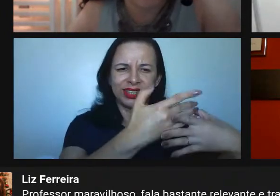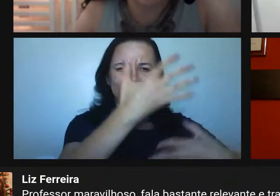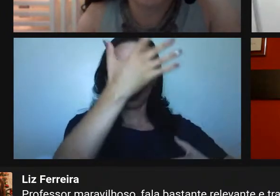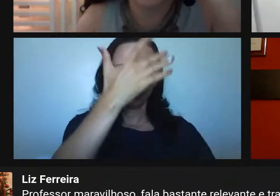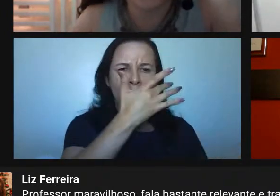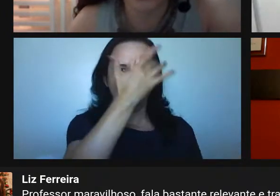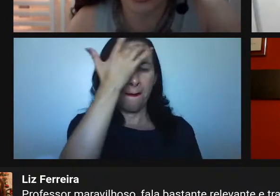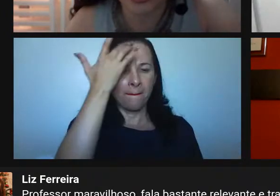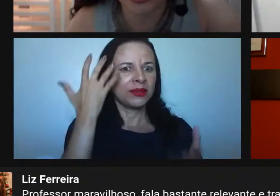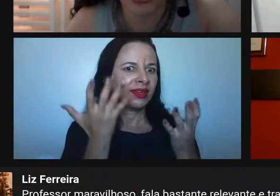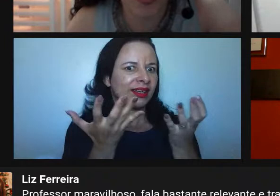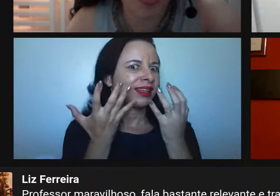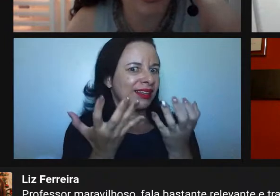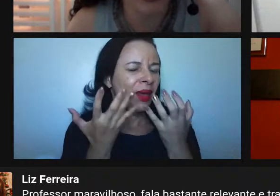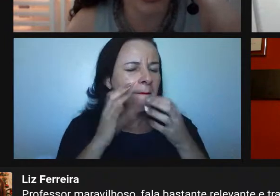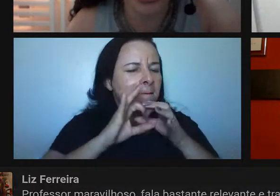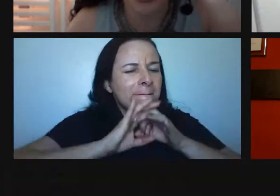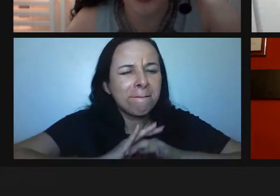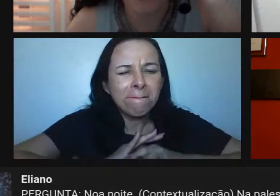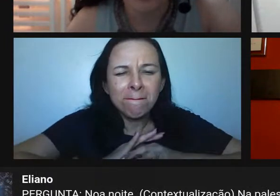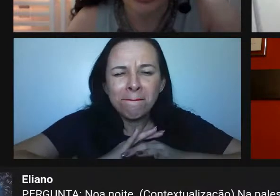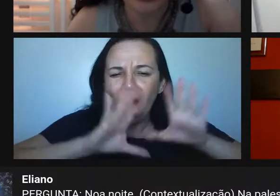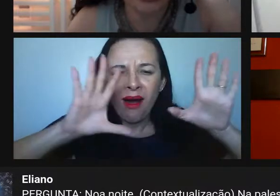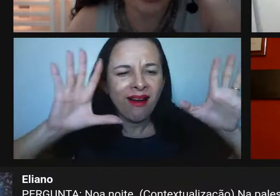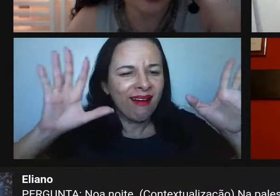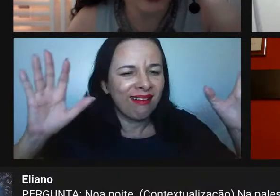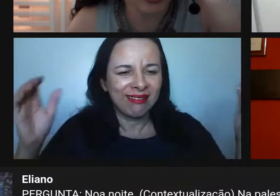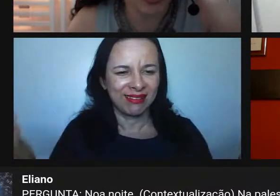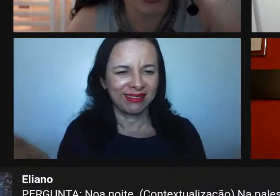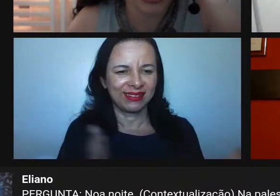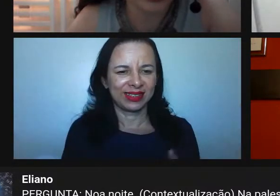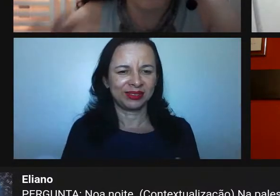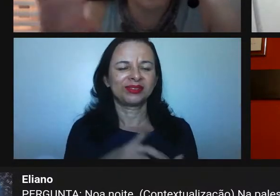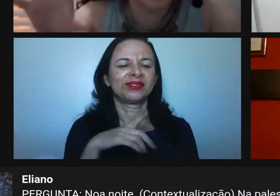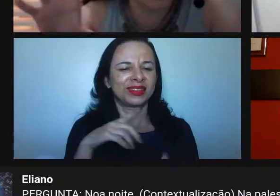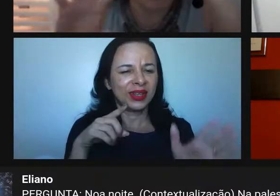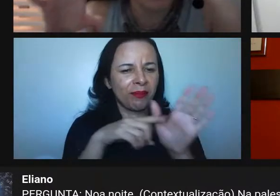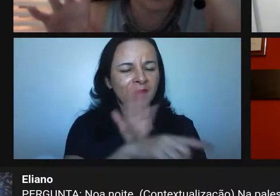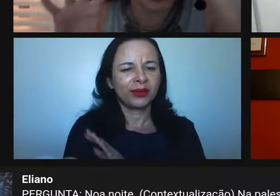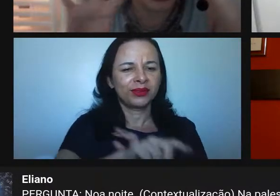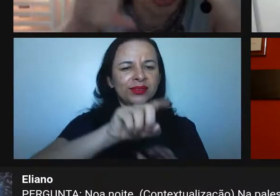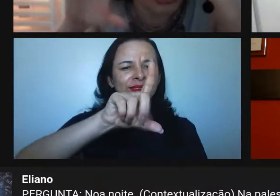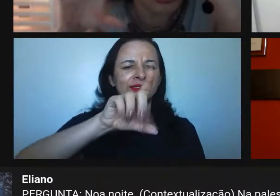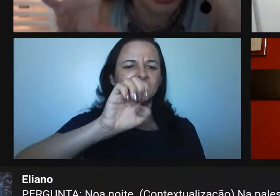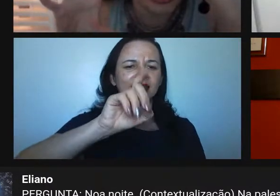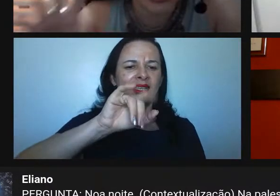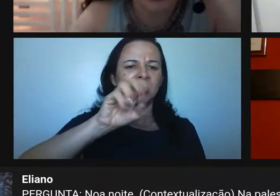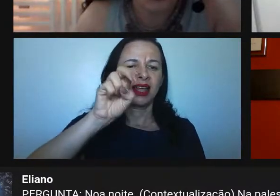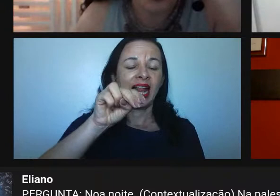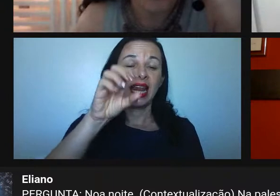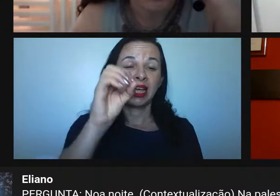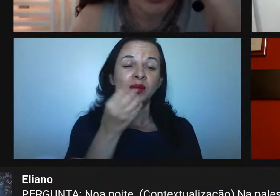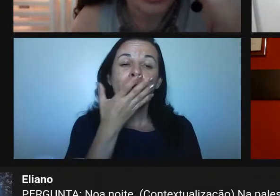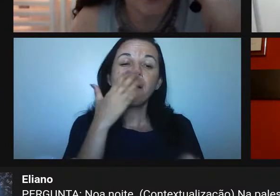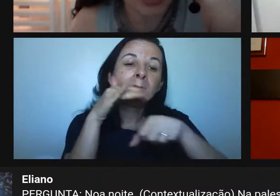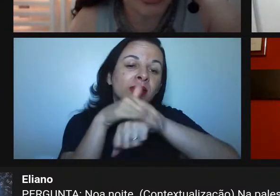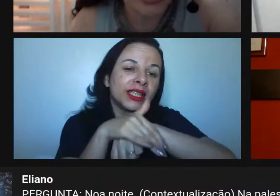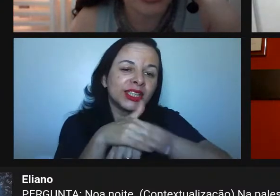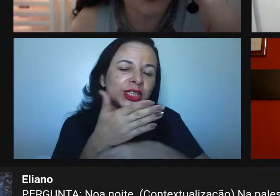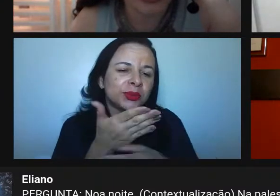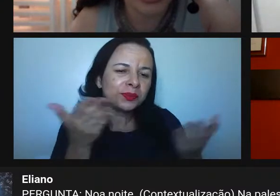bote aí Pergunta no chat que a gente tá aqui de olho eu pergunta de eliano Logo no início ele fez aqui ó Boa noite a contextualização